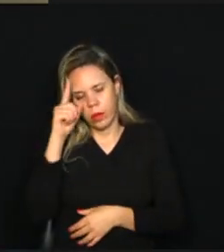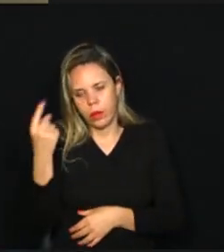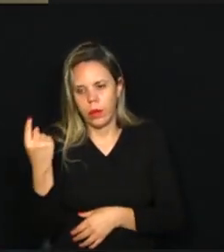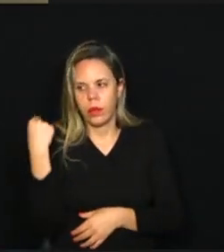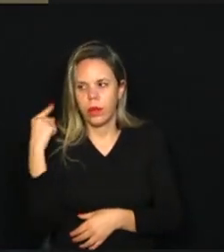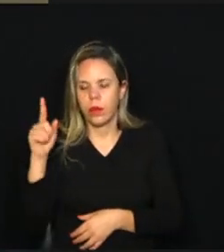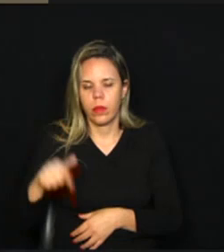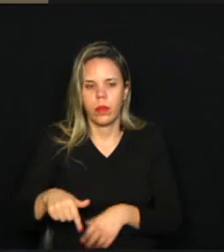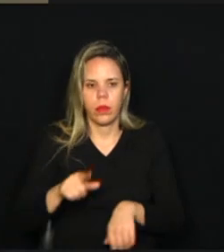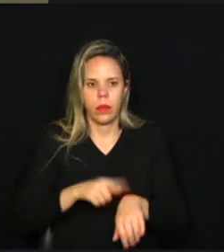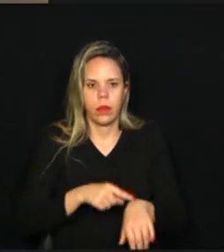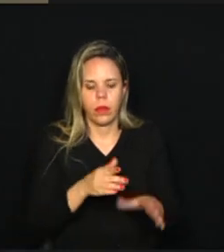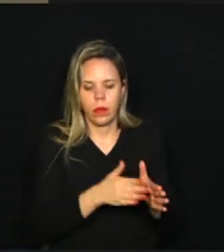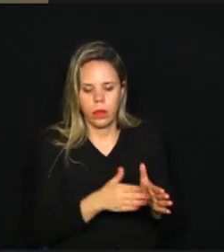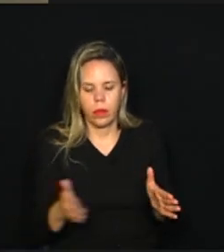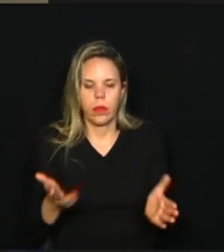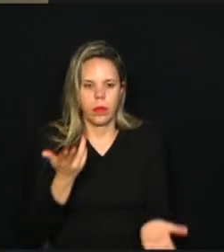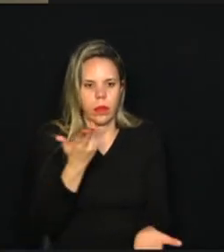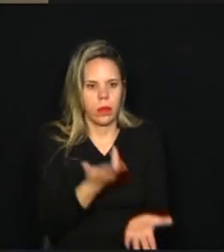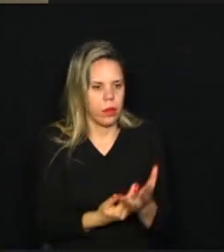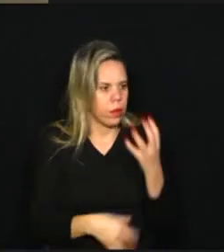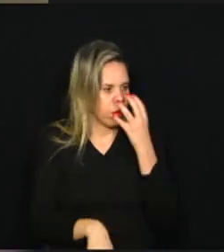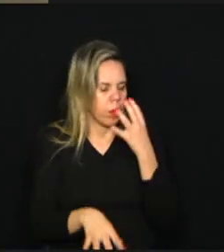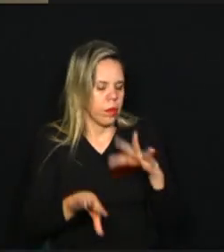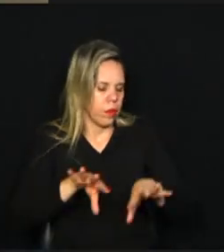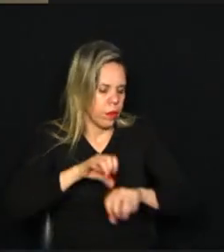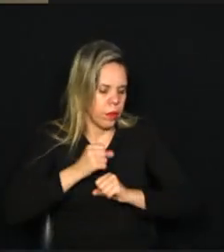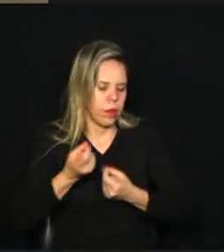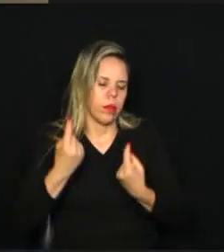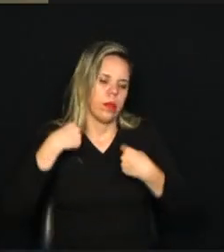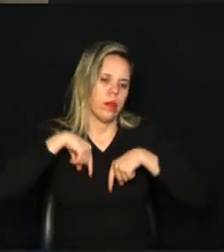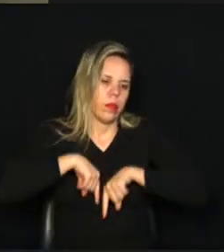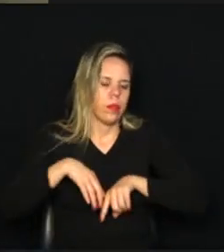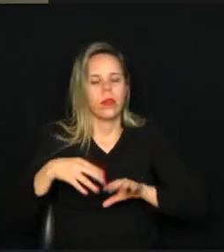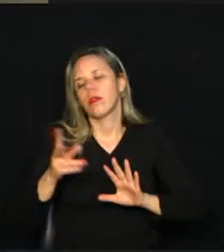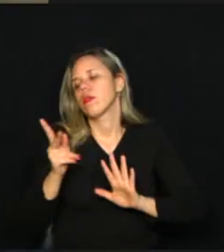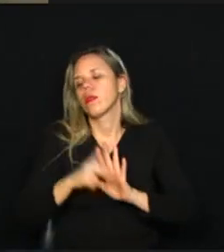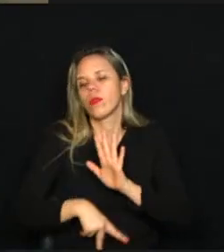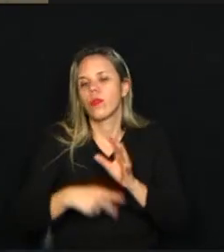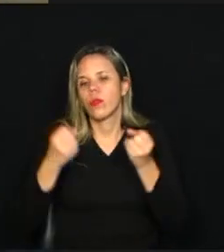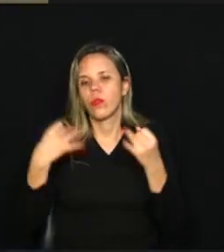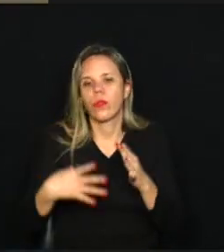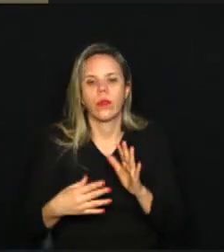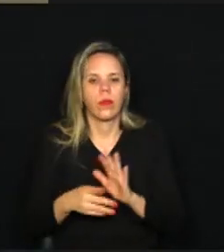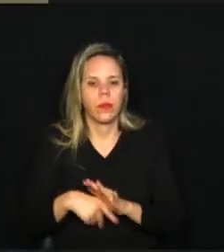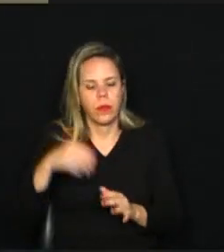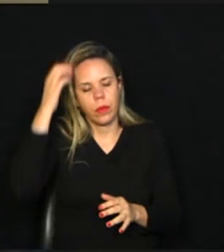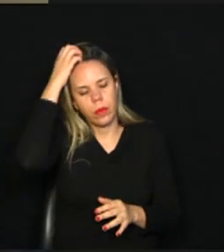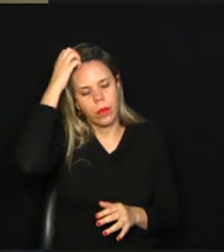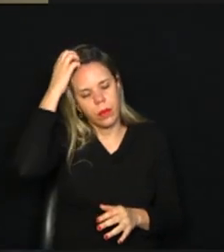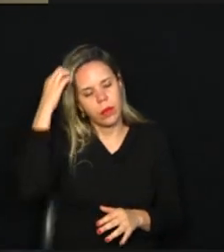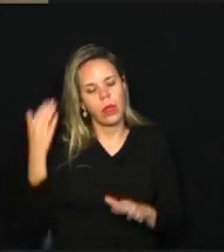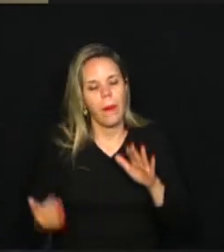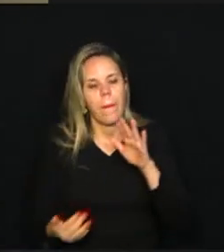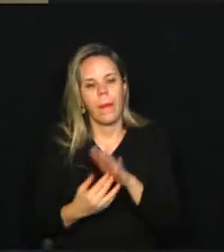Porque é o tempo de incubação da doença. O projeto, ele fala com periodicidade máxima de 30 dias, mas esse projeto, por exemplo, que é